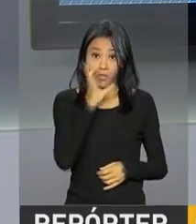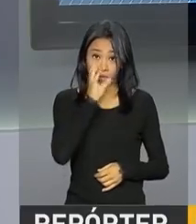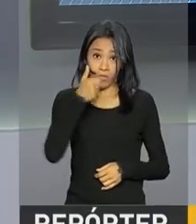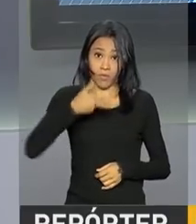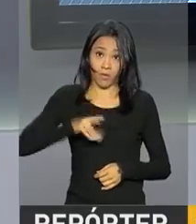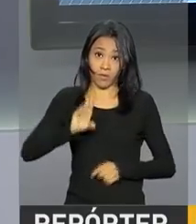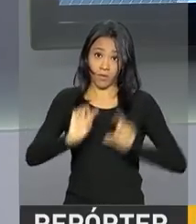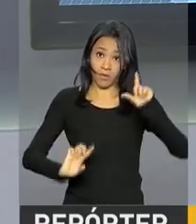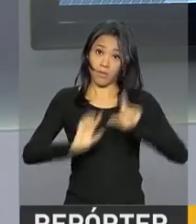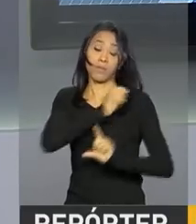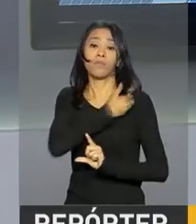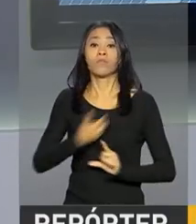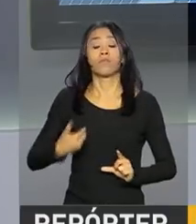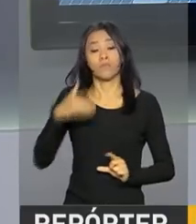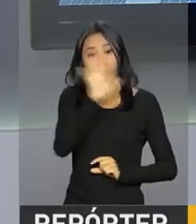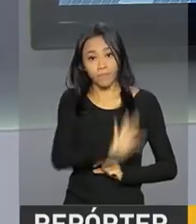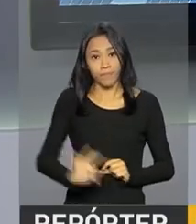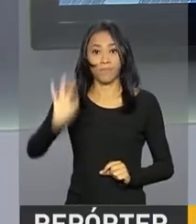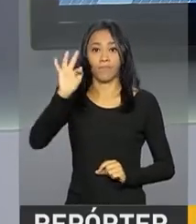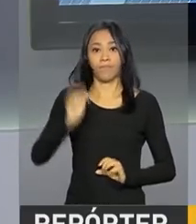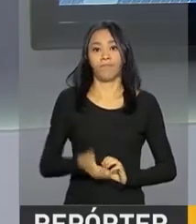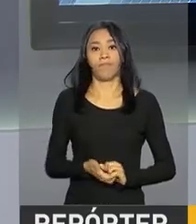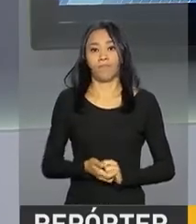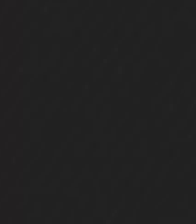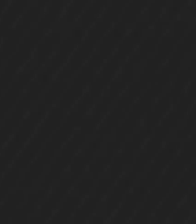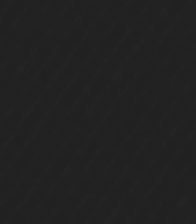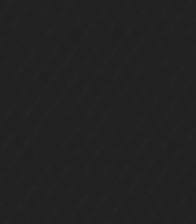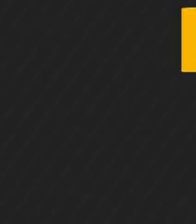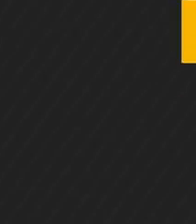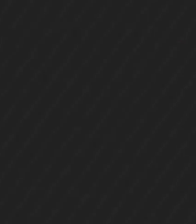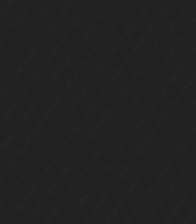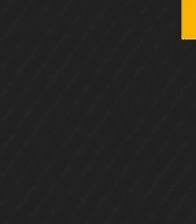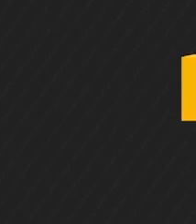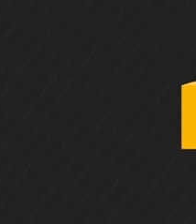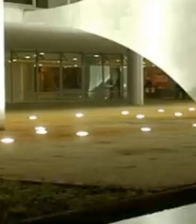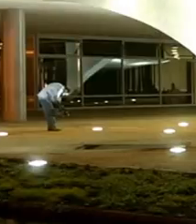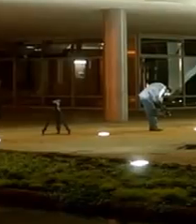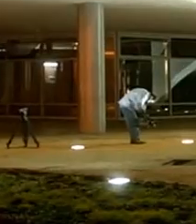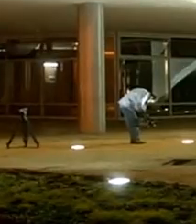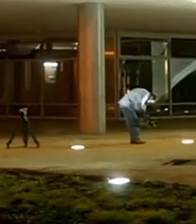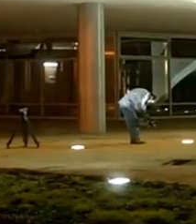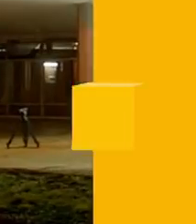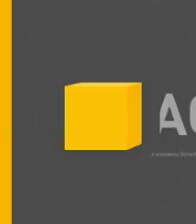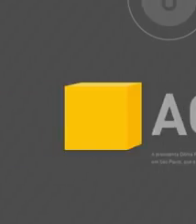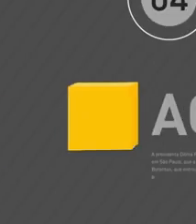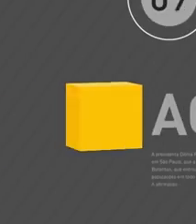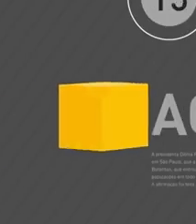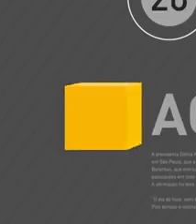Continue na NBR, a TV do Governo Federal.